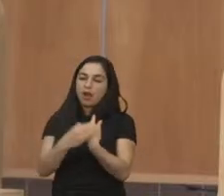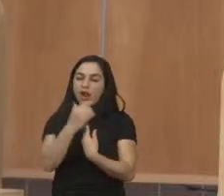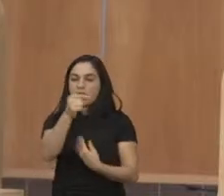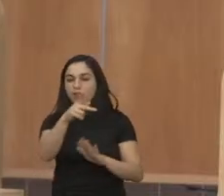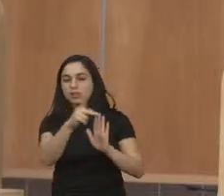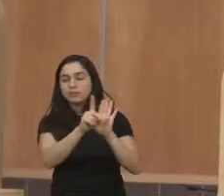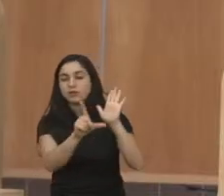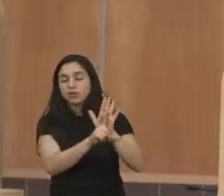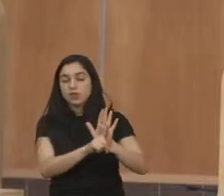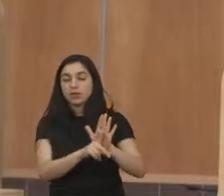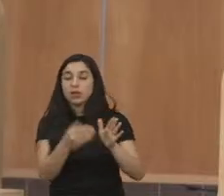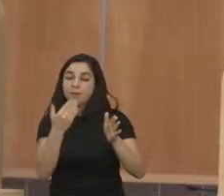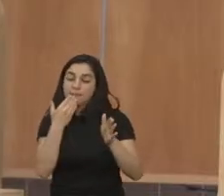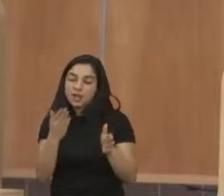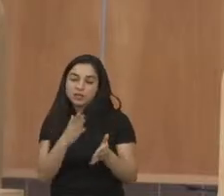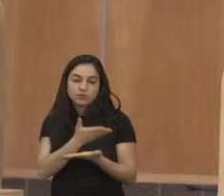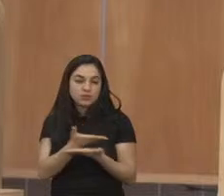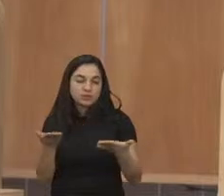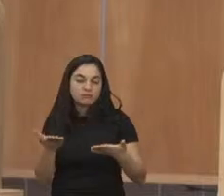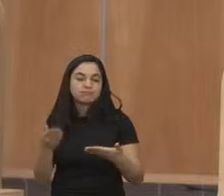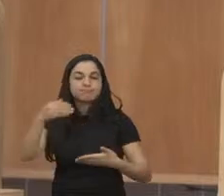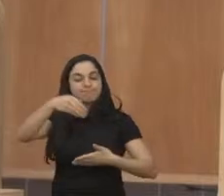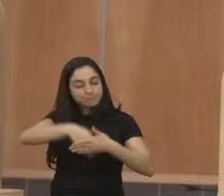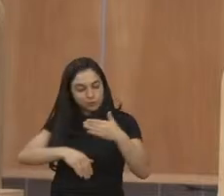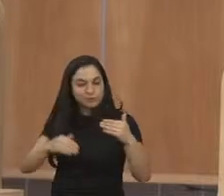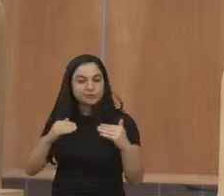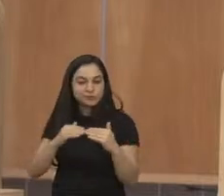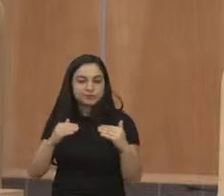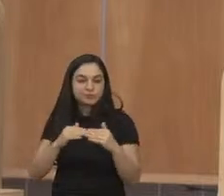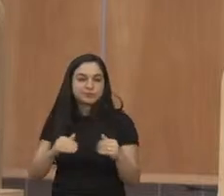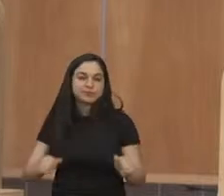Muito obrigado e peço o voto favorável dos senhores vereadores.